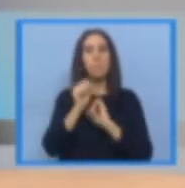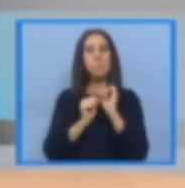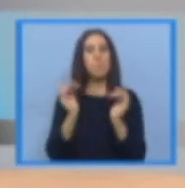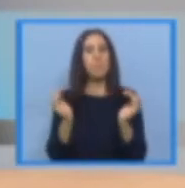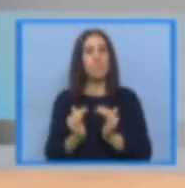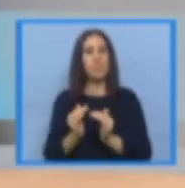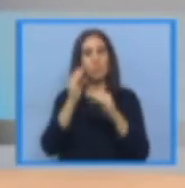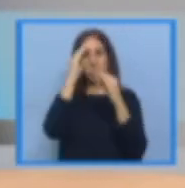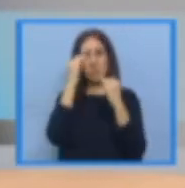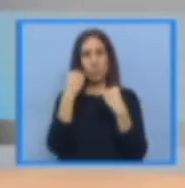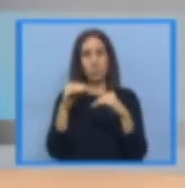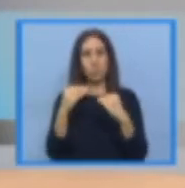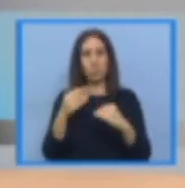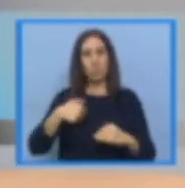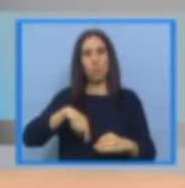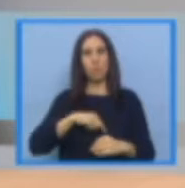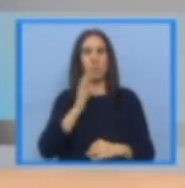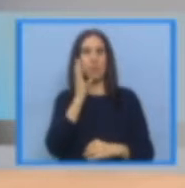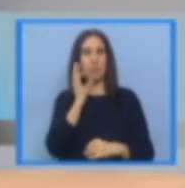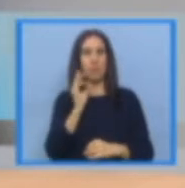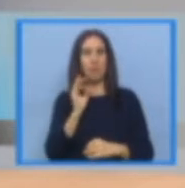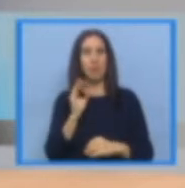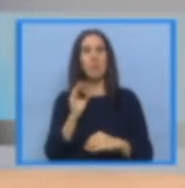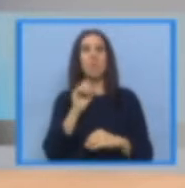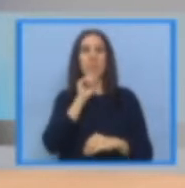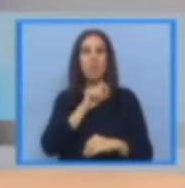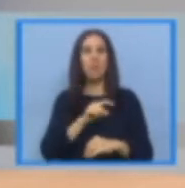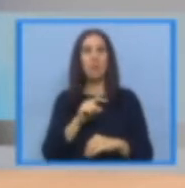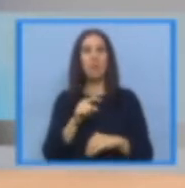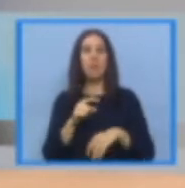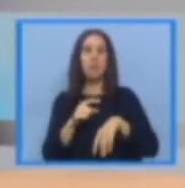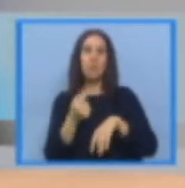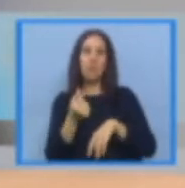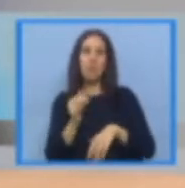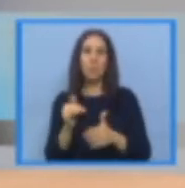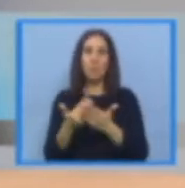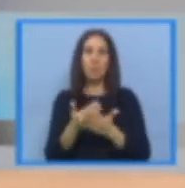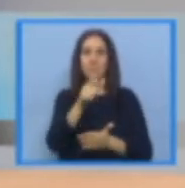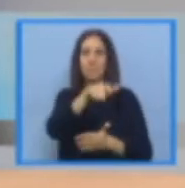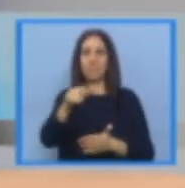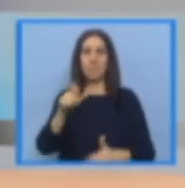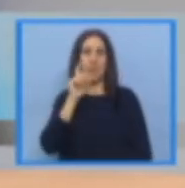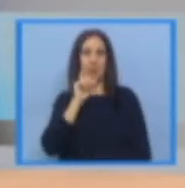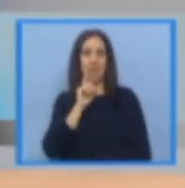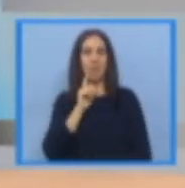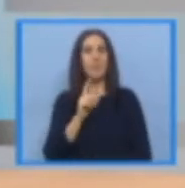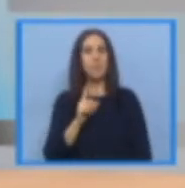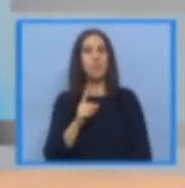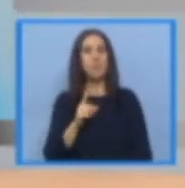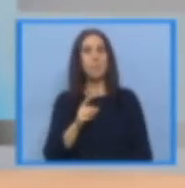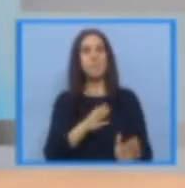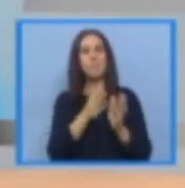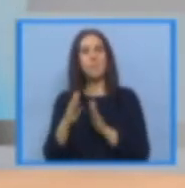conhecimentos educacionais e, por isso, nós tentamos oferecer a possibilidade de terem algum dinheiro para elas mesmas e, ao mesmo tempo, cursos